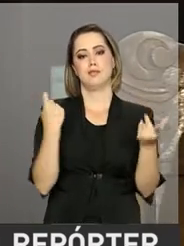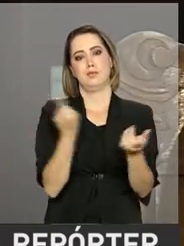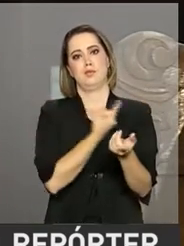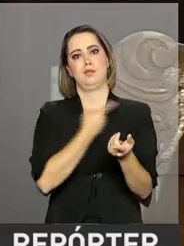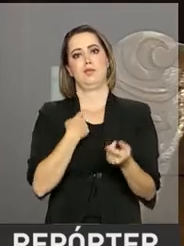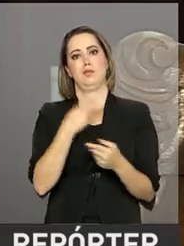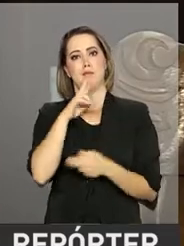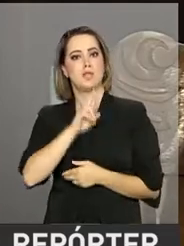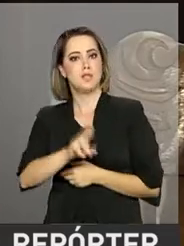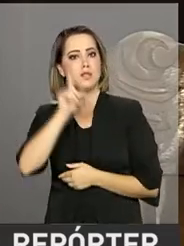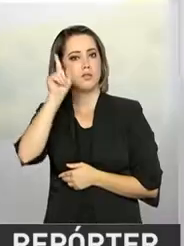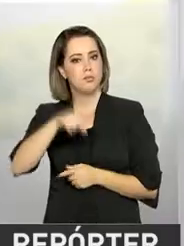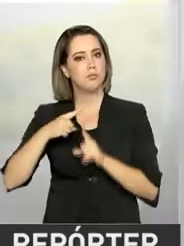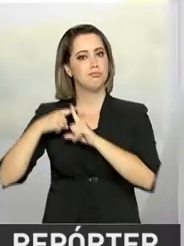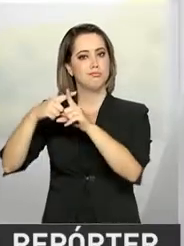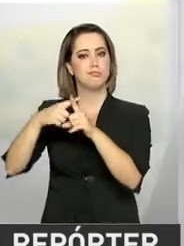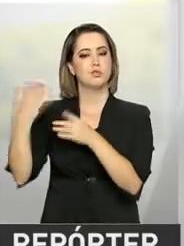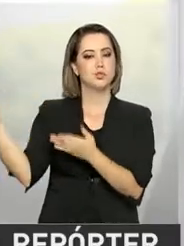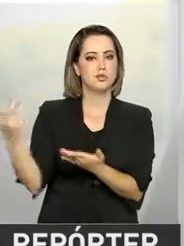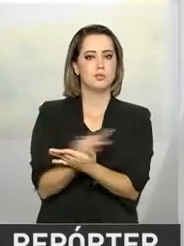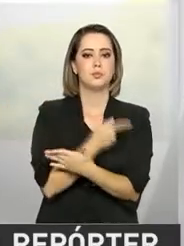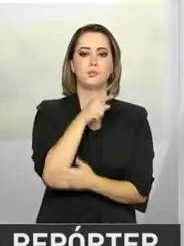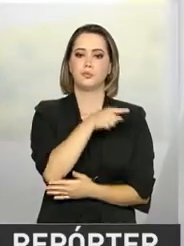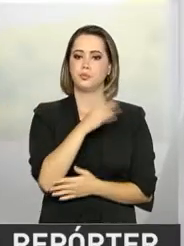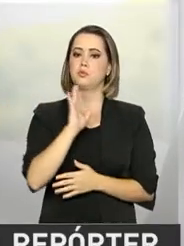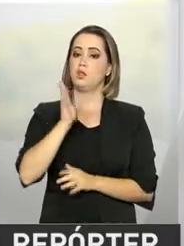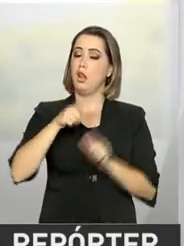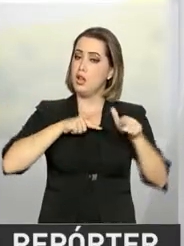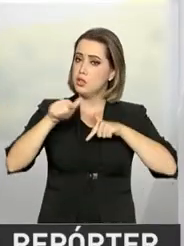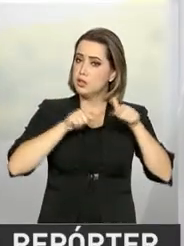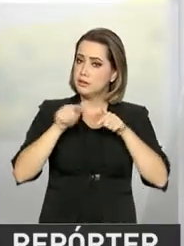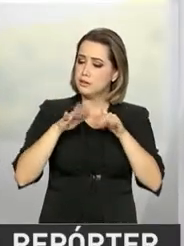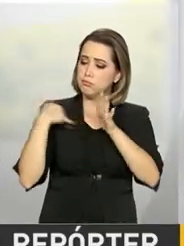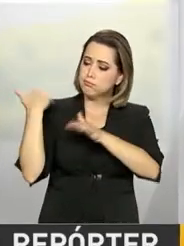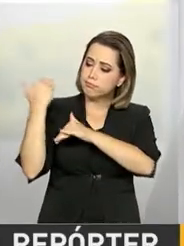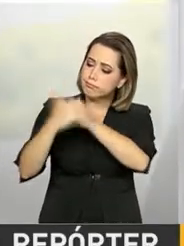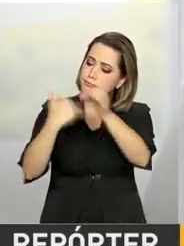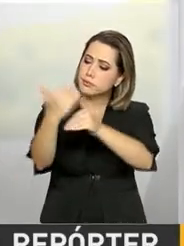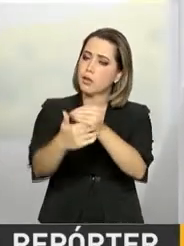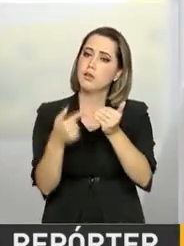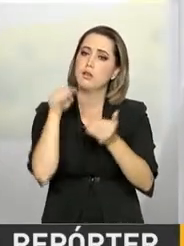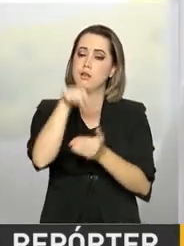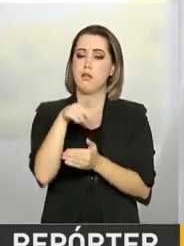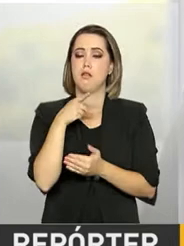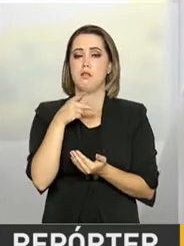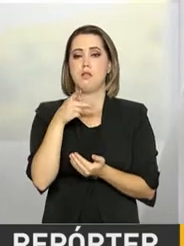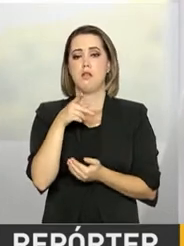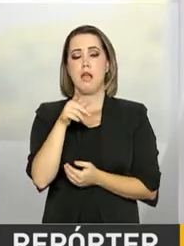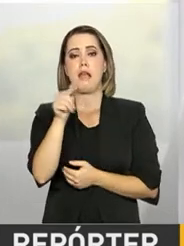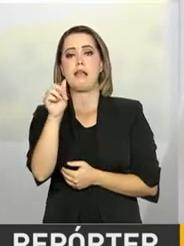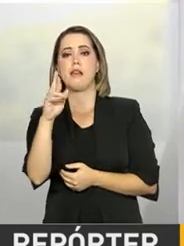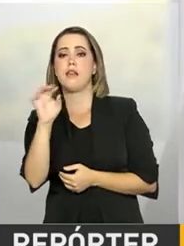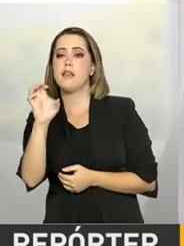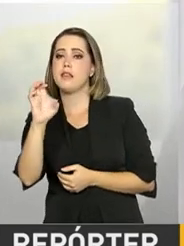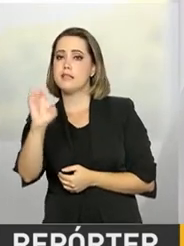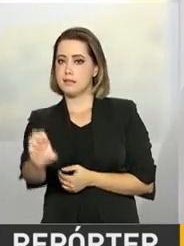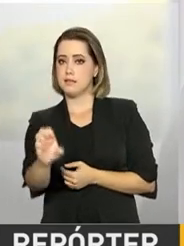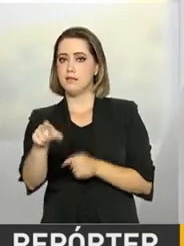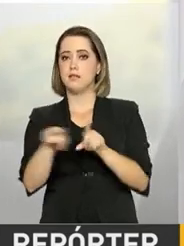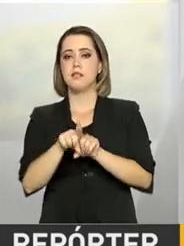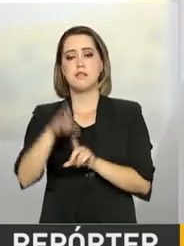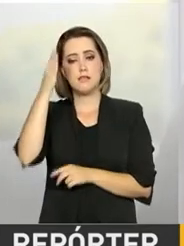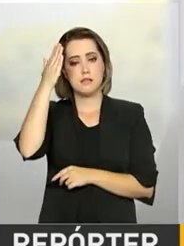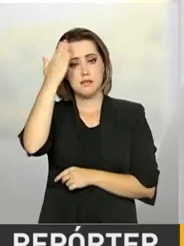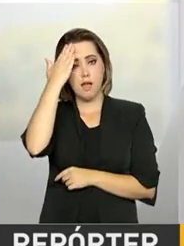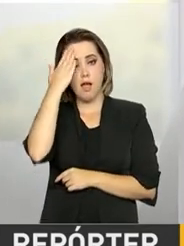que o resultado positivo venha. Servidora de carreira da Advocacia Geral da União, Gleice Mendonça sabe que está fazendo